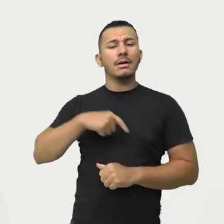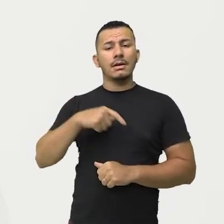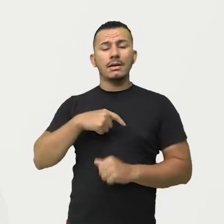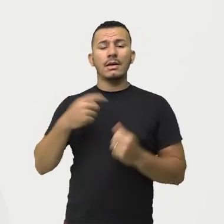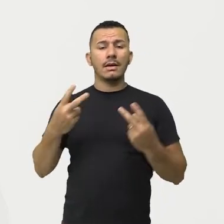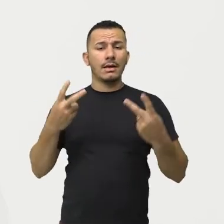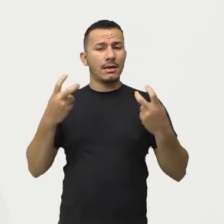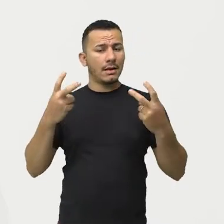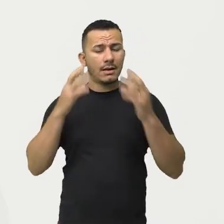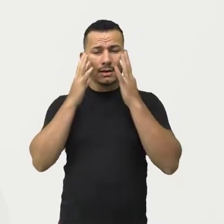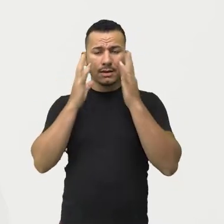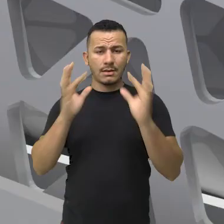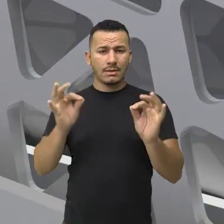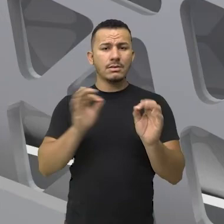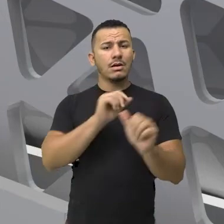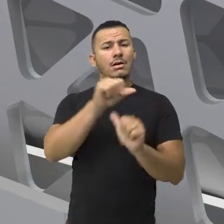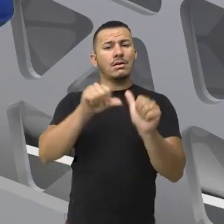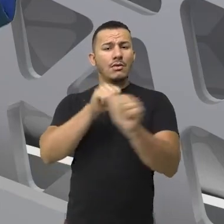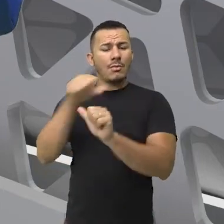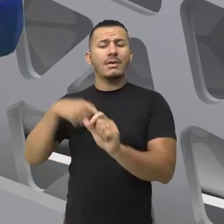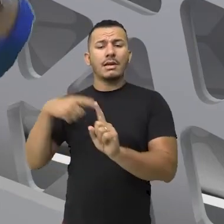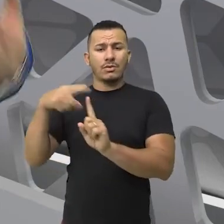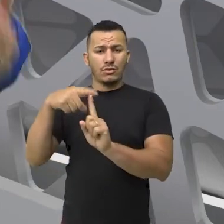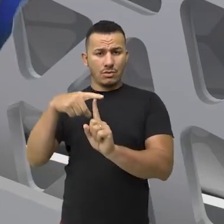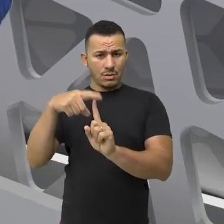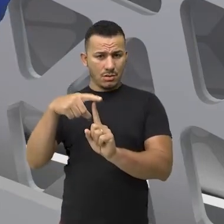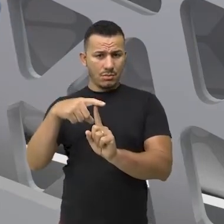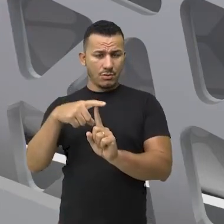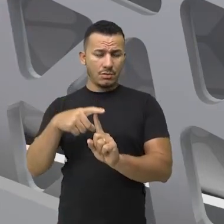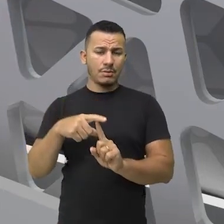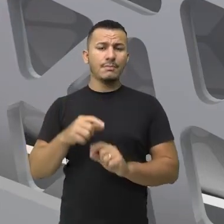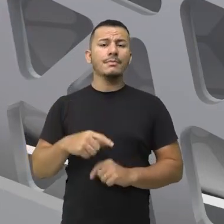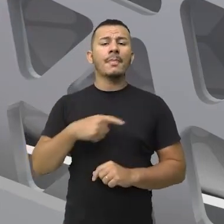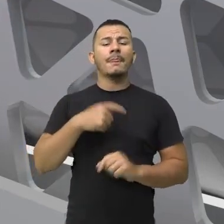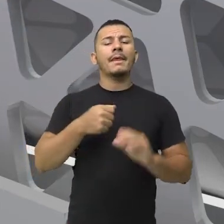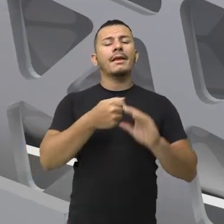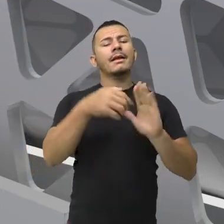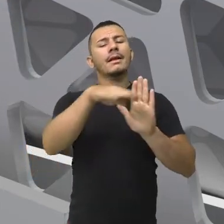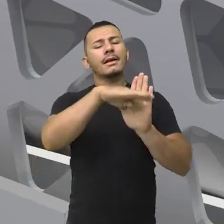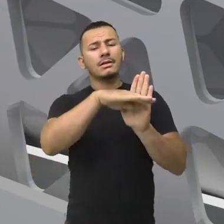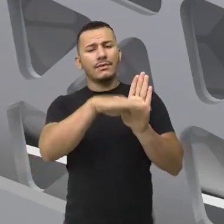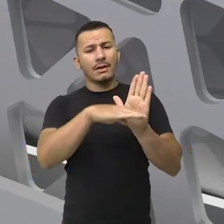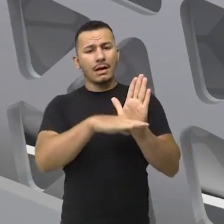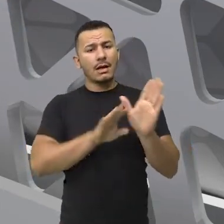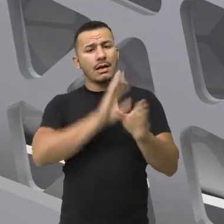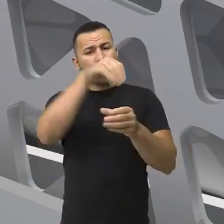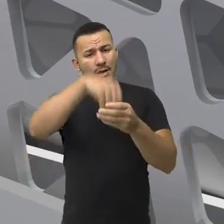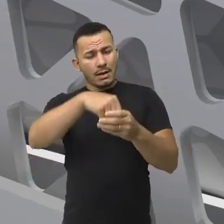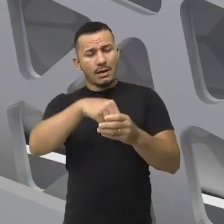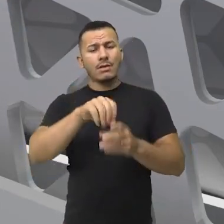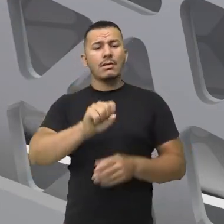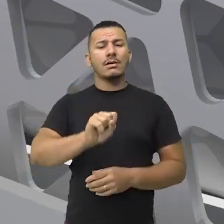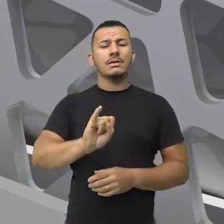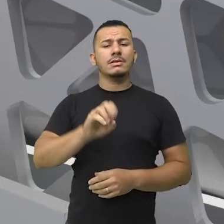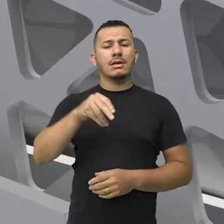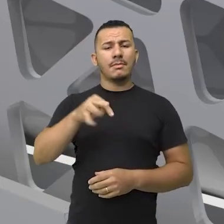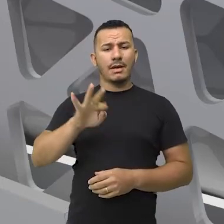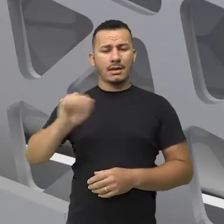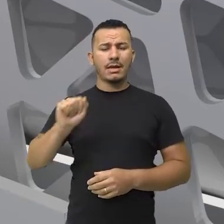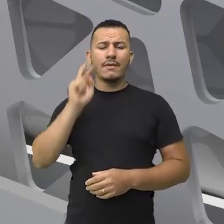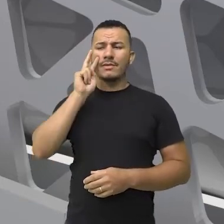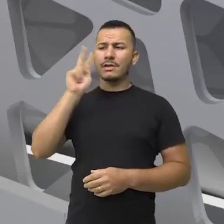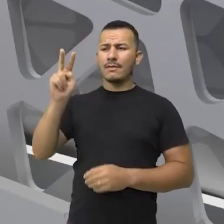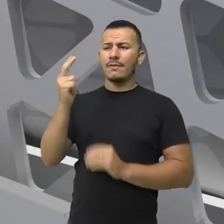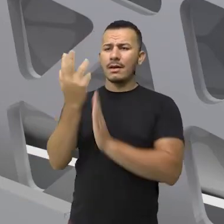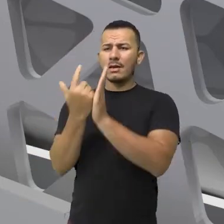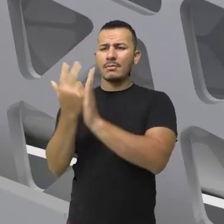estar atento à transformação que está classificada dentro da simetria. Eu olho para a figura, mantém